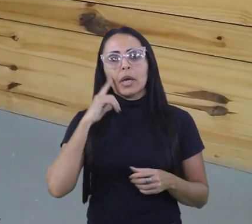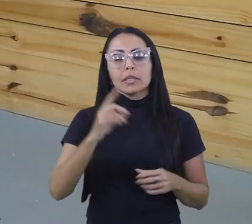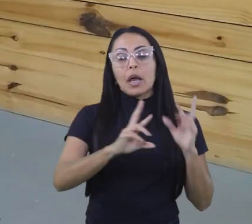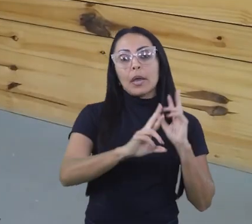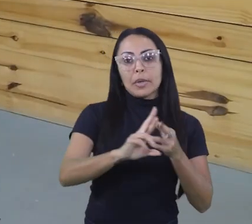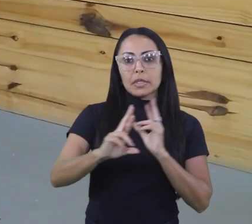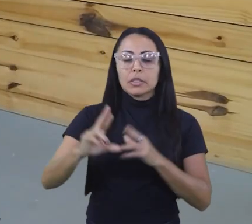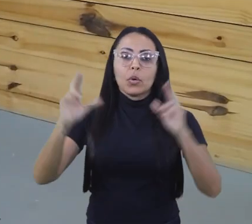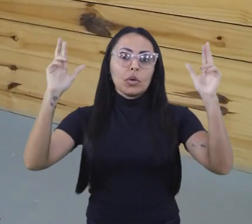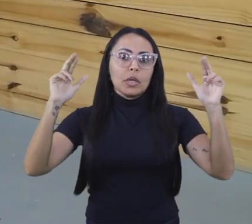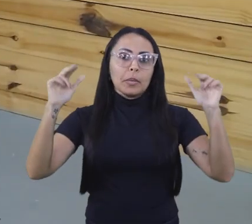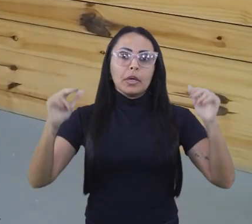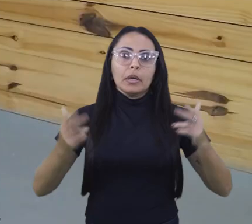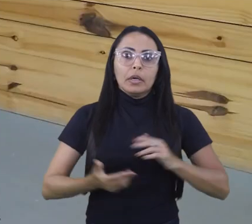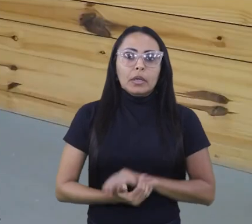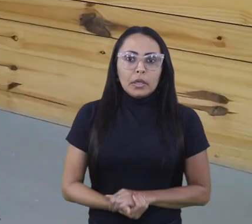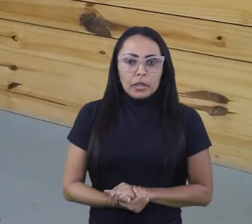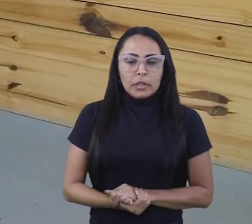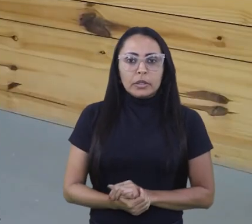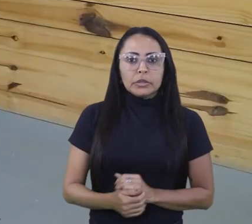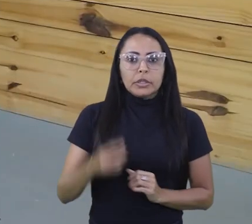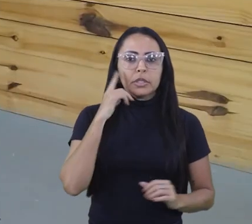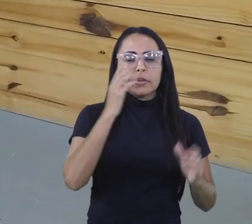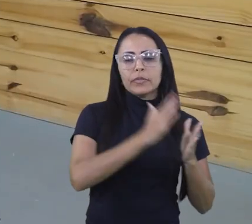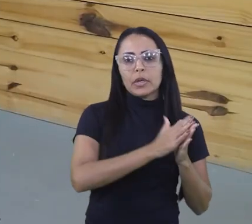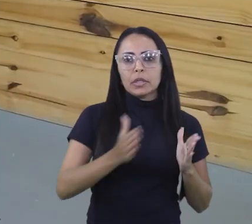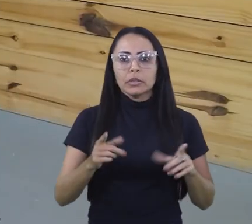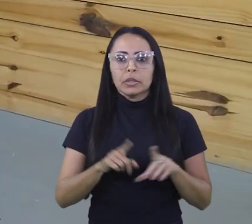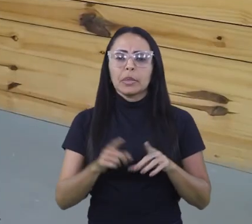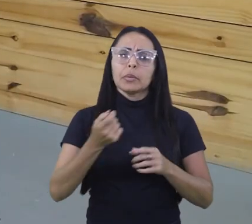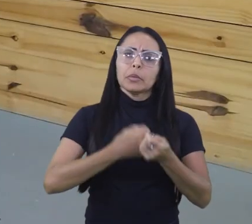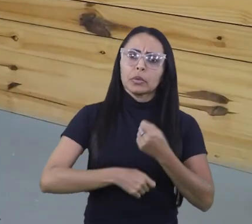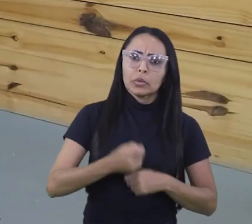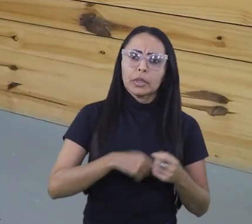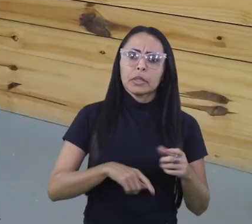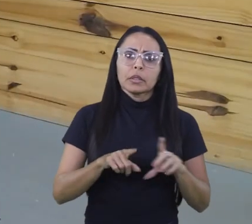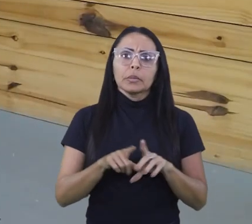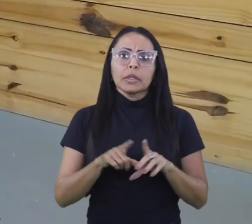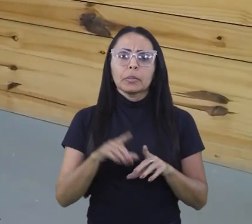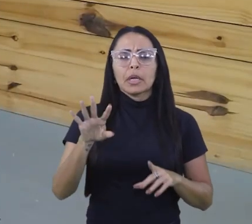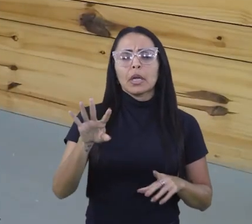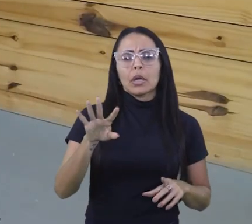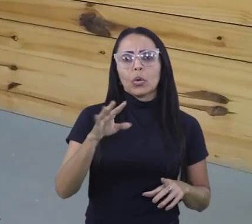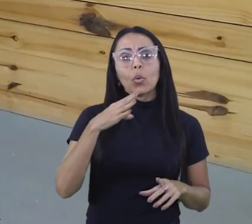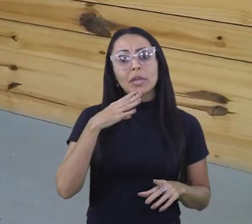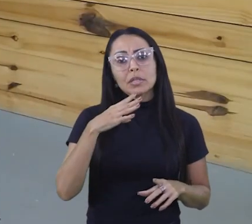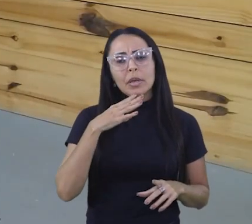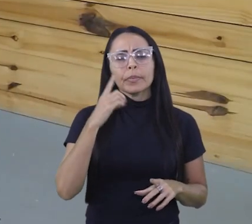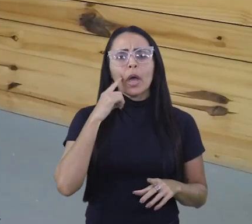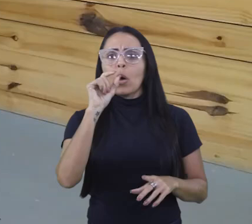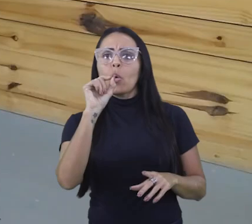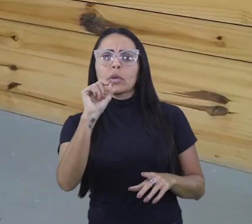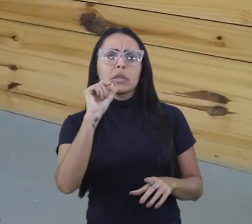representação temática, né, a gente está falando de uma parte da biblioteconomia que trata de conhecer, né, o que é que